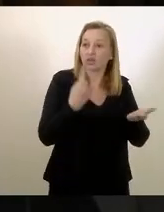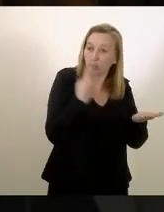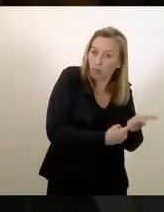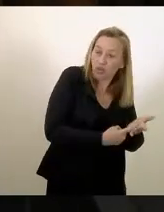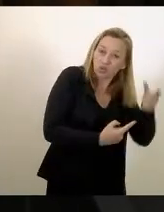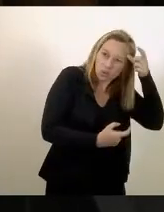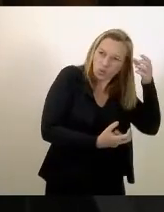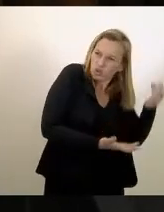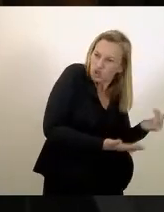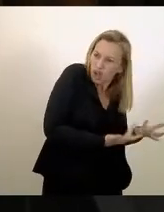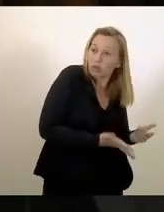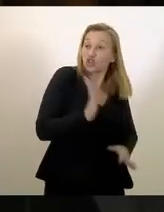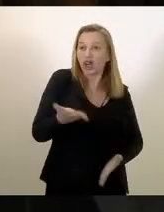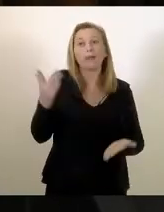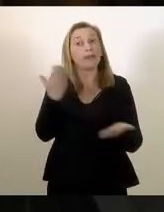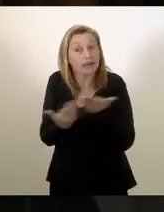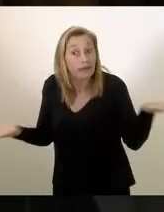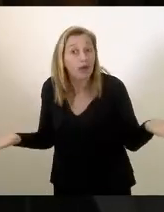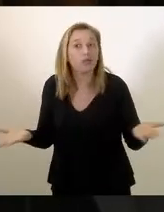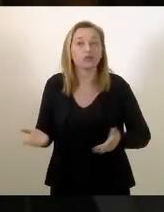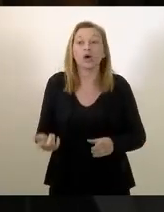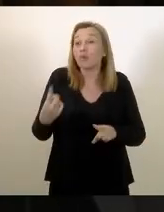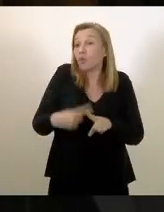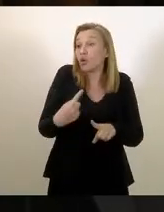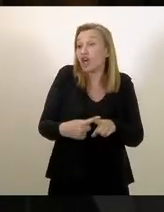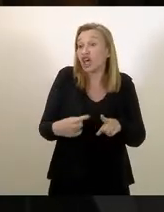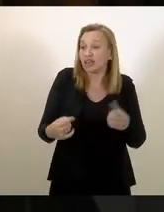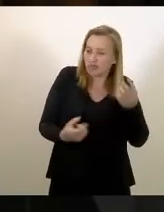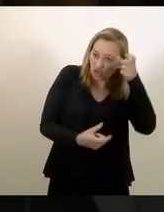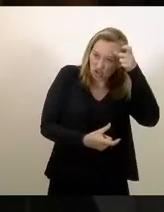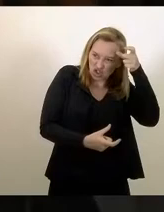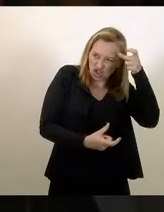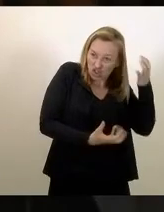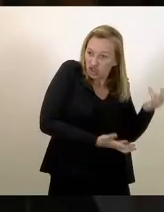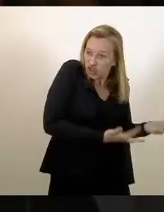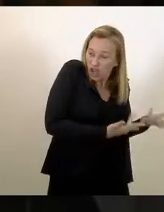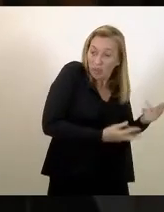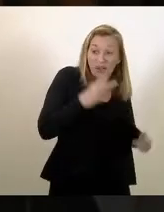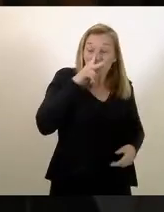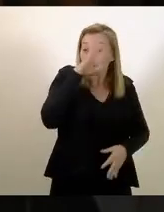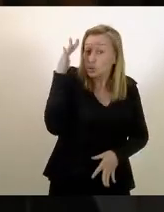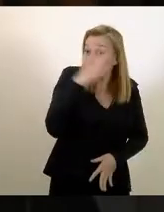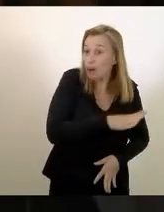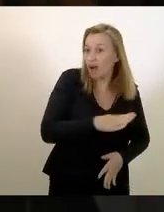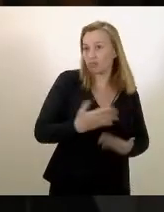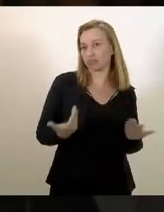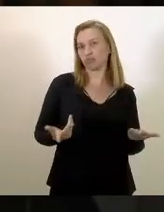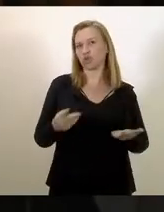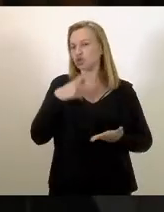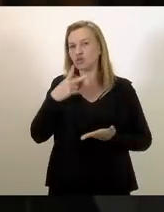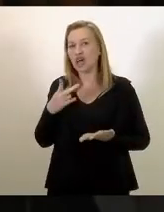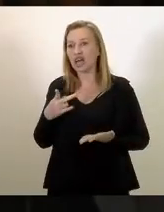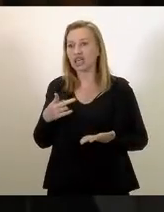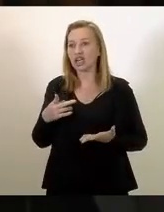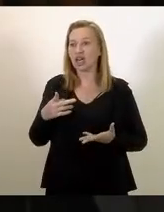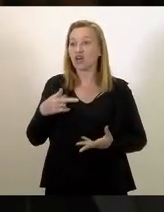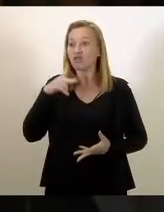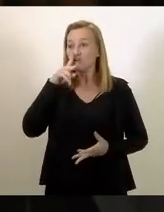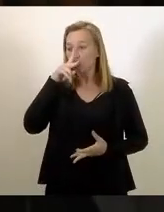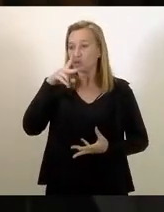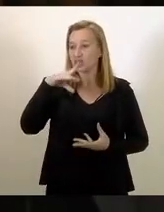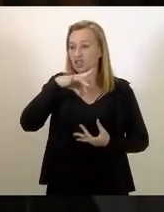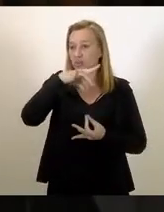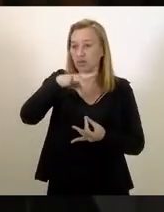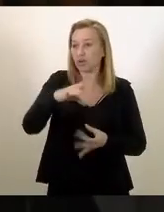e diabo aí leia-se com as forças do mal não estou falando de forças espirituais não forças